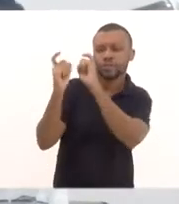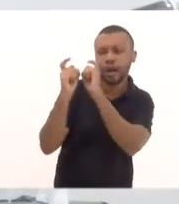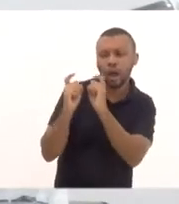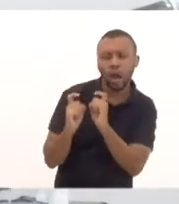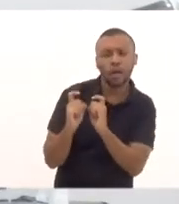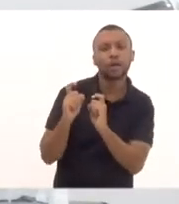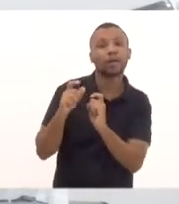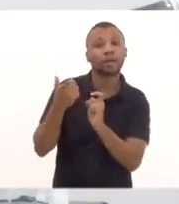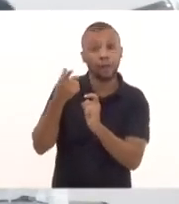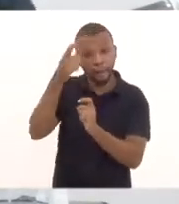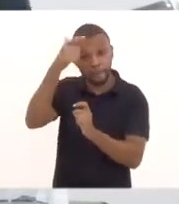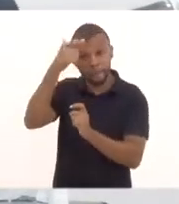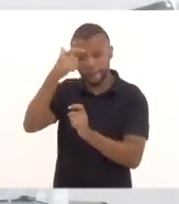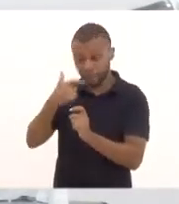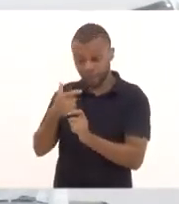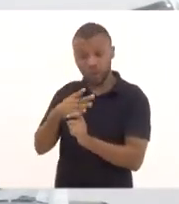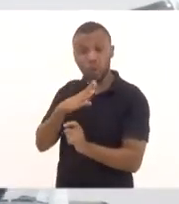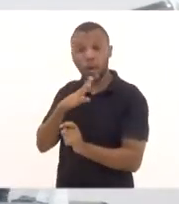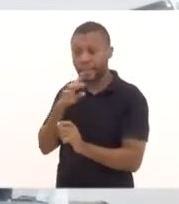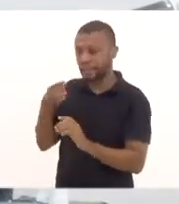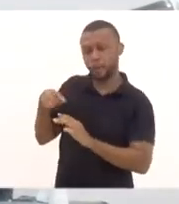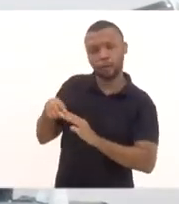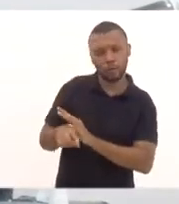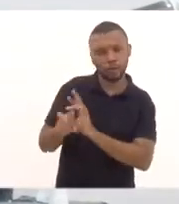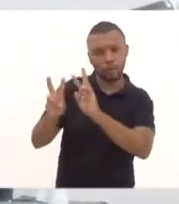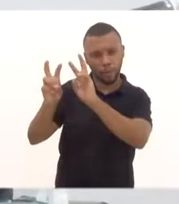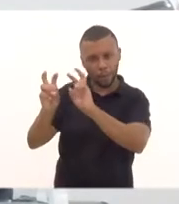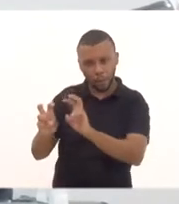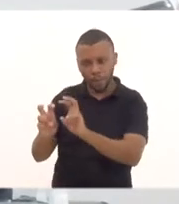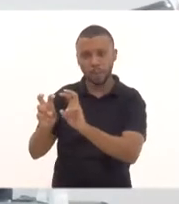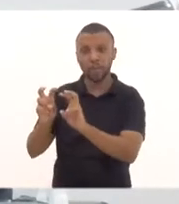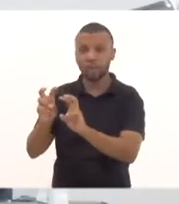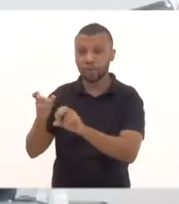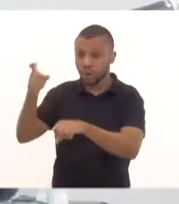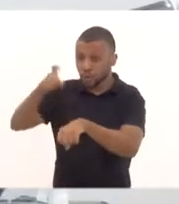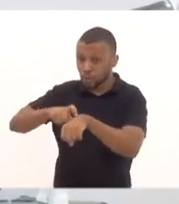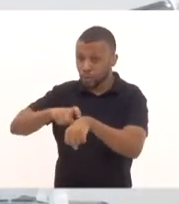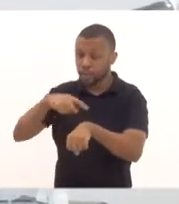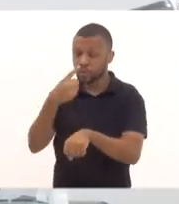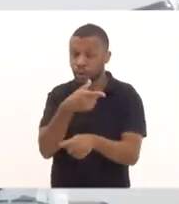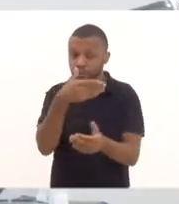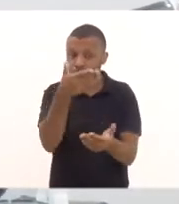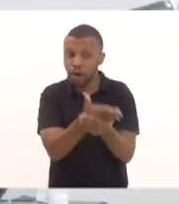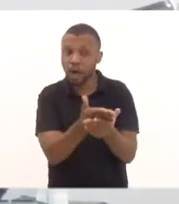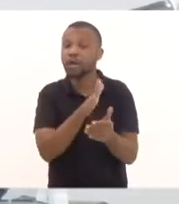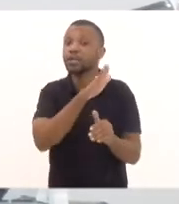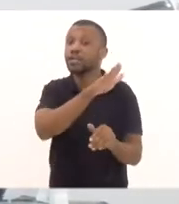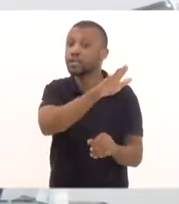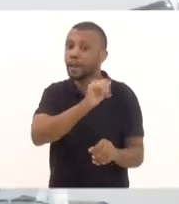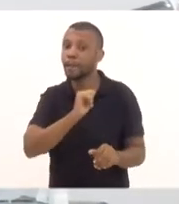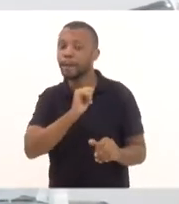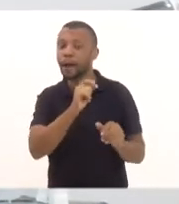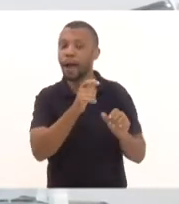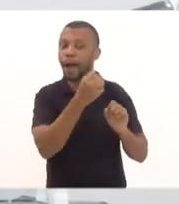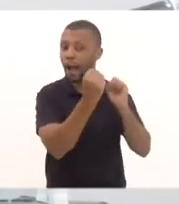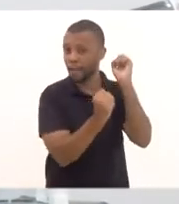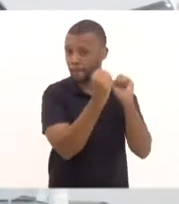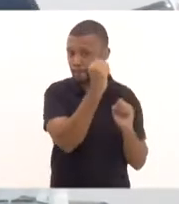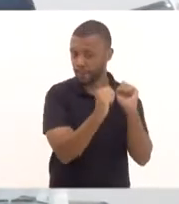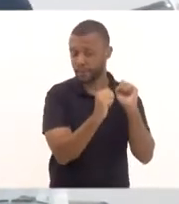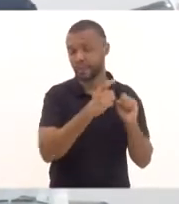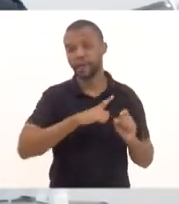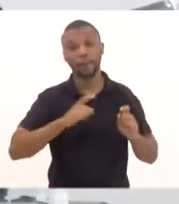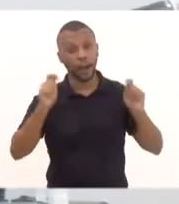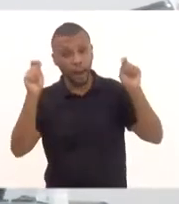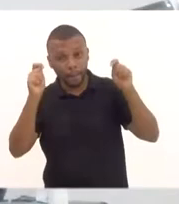quem conhece bem a matéria para quando chegar o momento de inquirir por exemplo a concessionária a gente ter uma capacidade robusta de perguntar aí de fazer